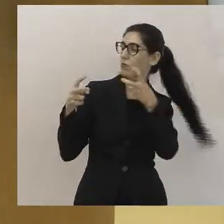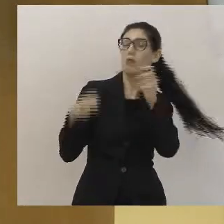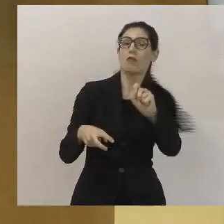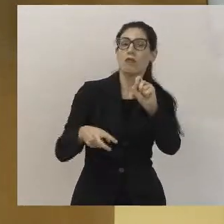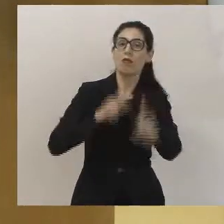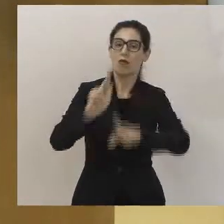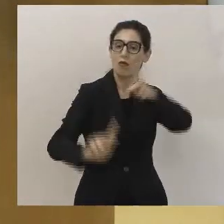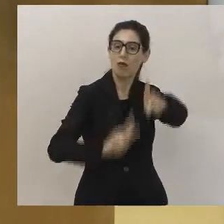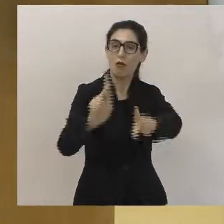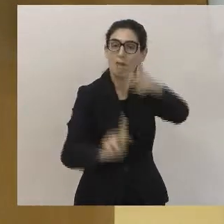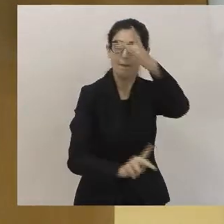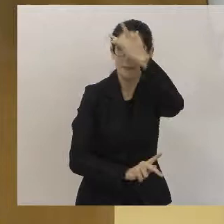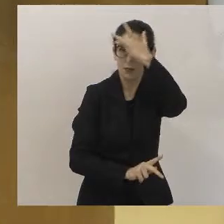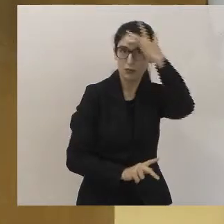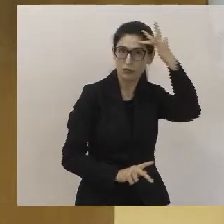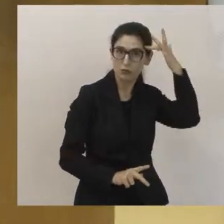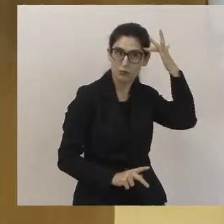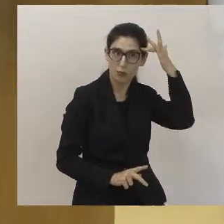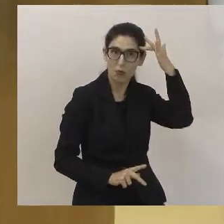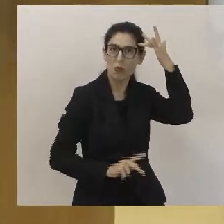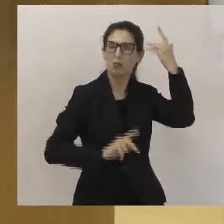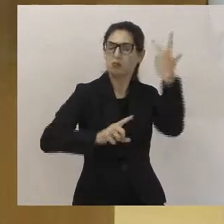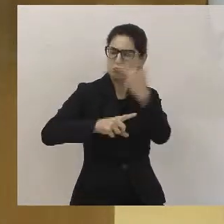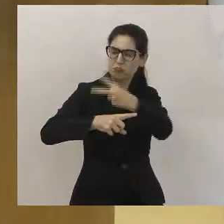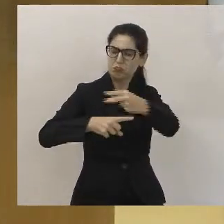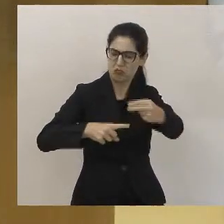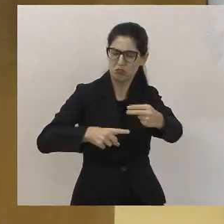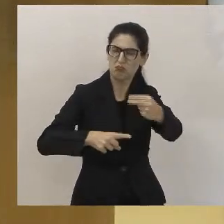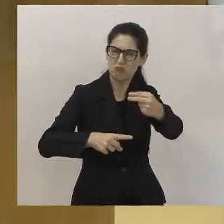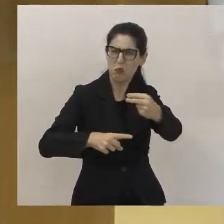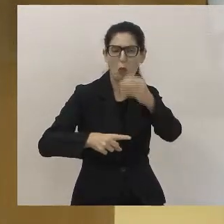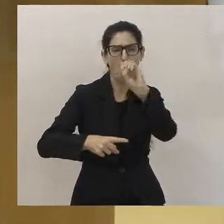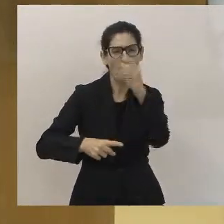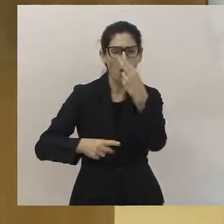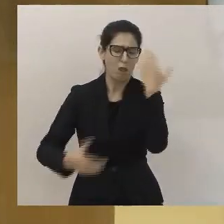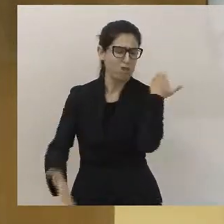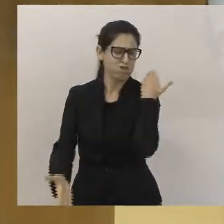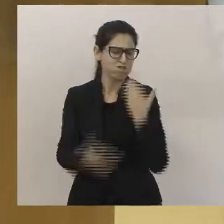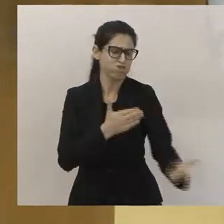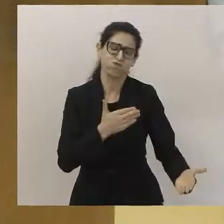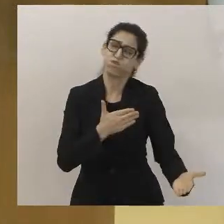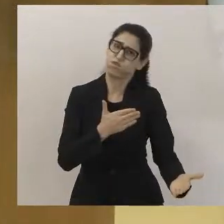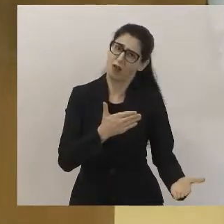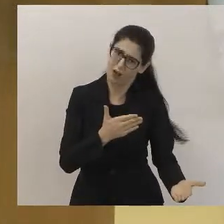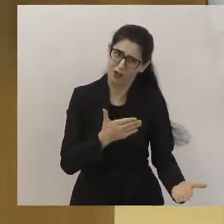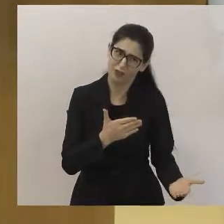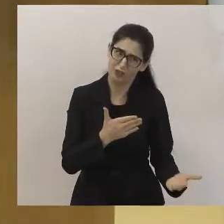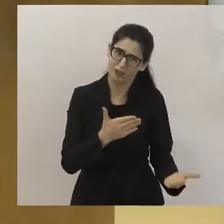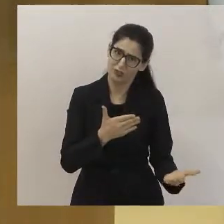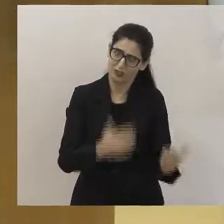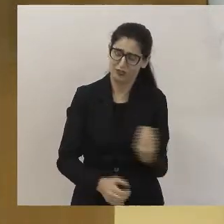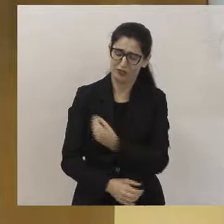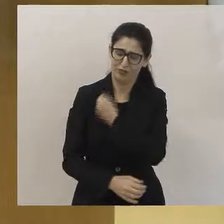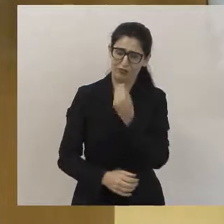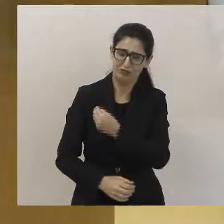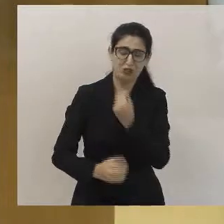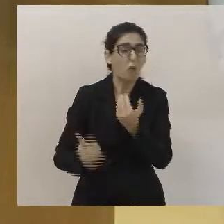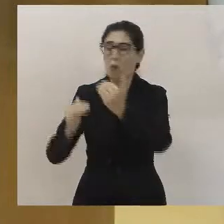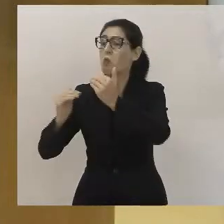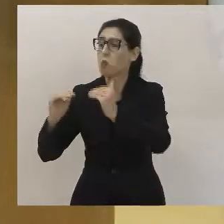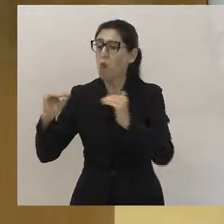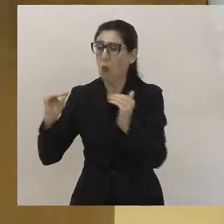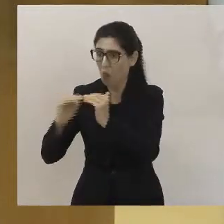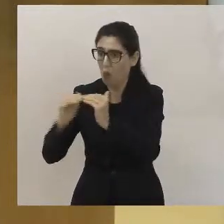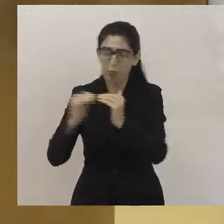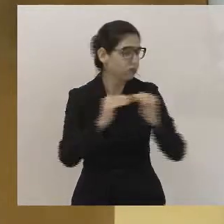população conquista ou perde a sua qualidade de vida dentro do município